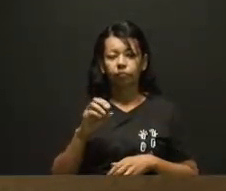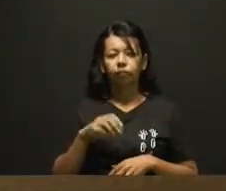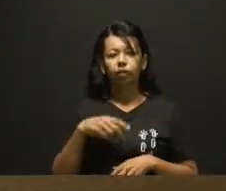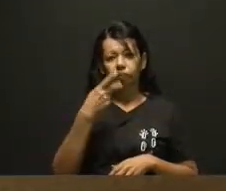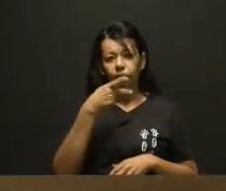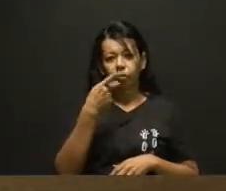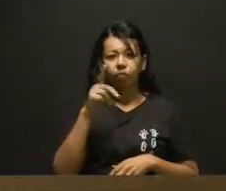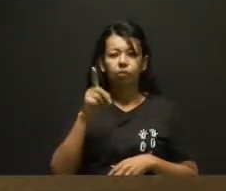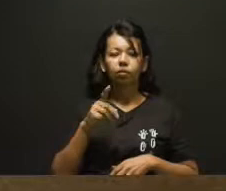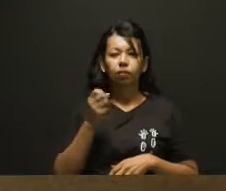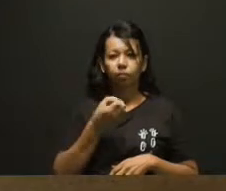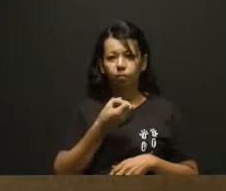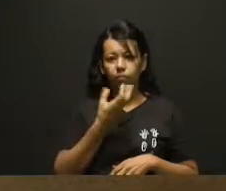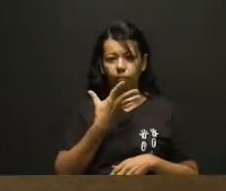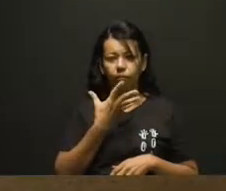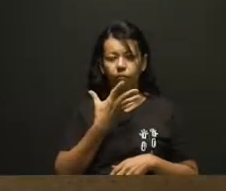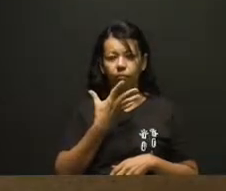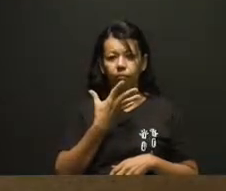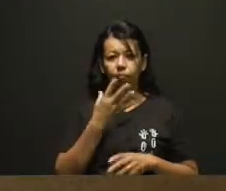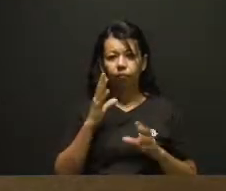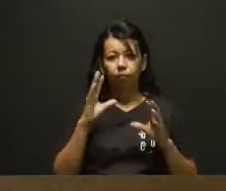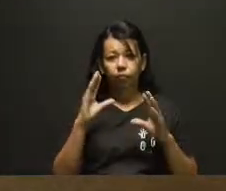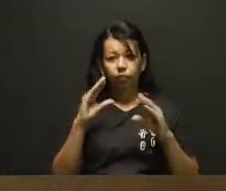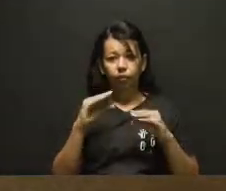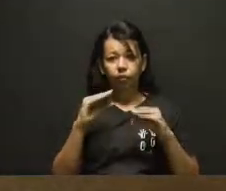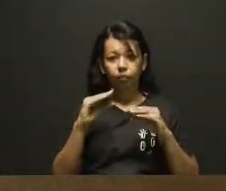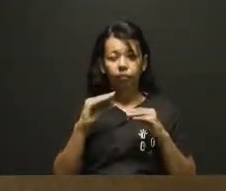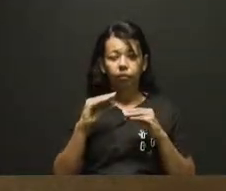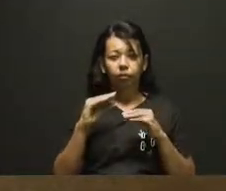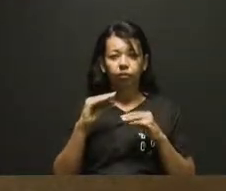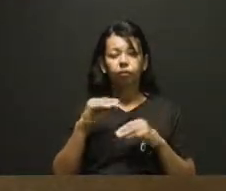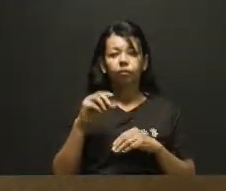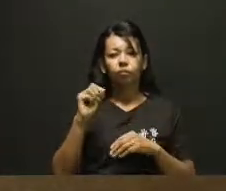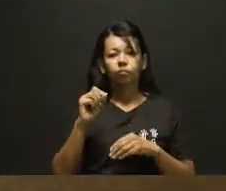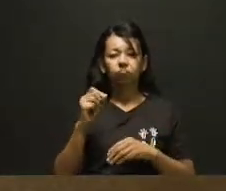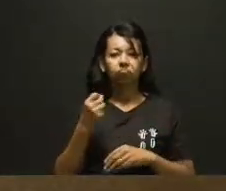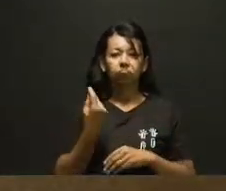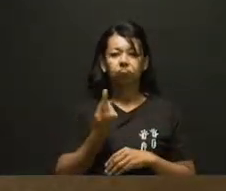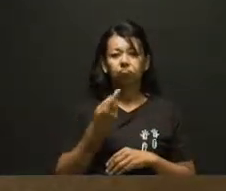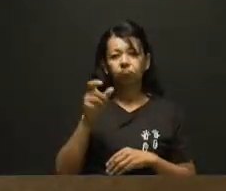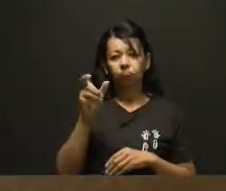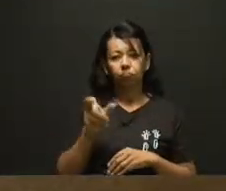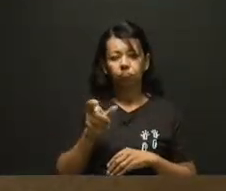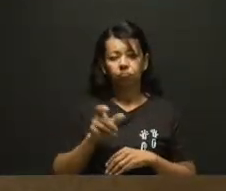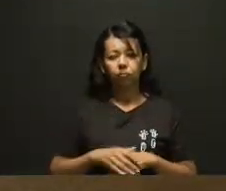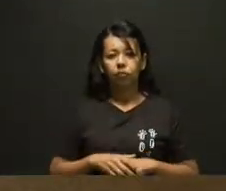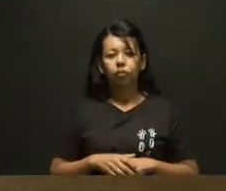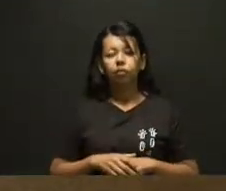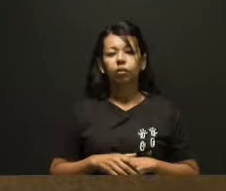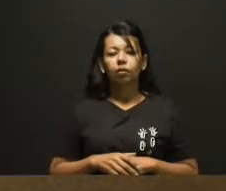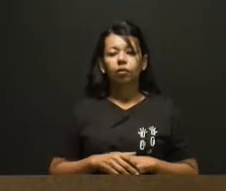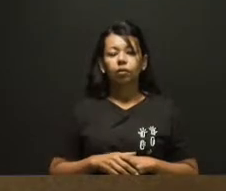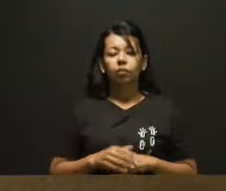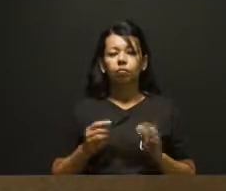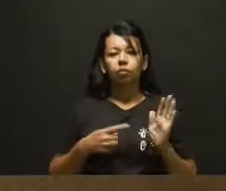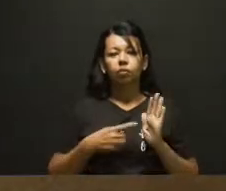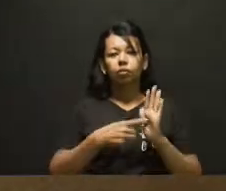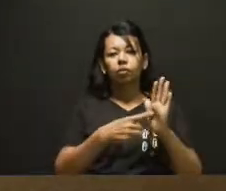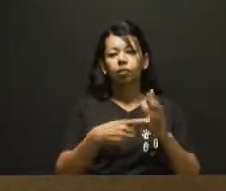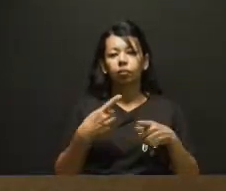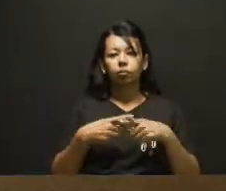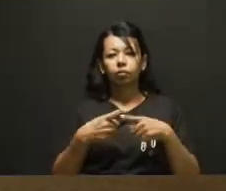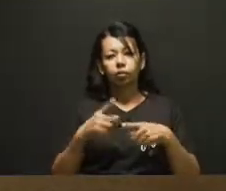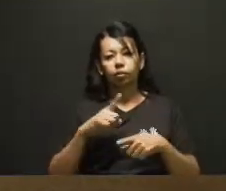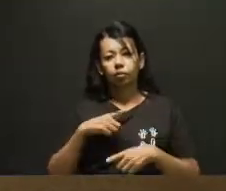um resumo de quem somos o que buscamos né gente e temos um filho né